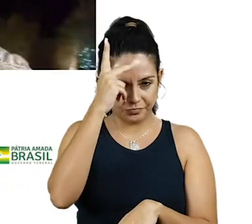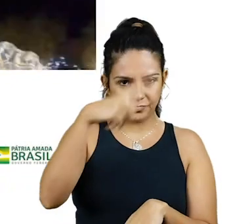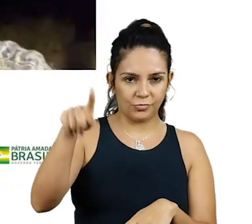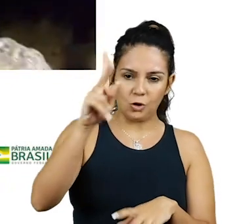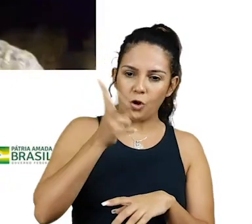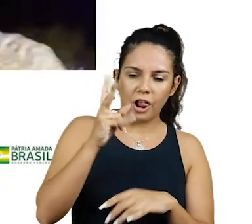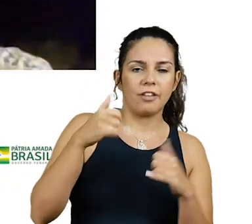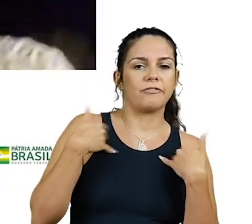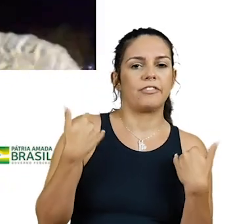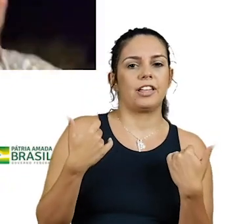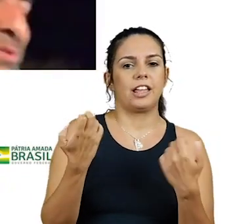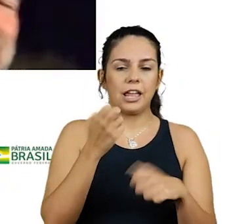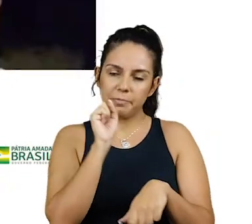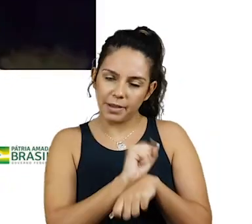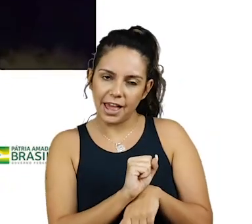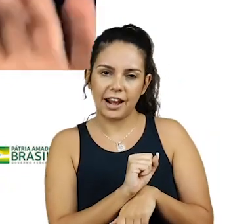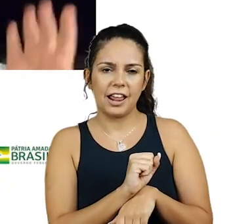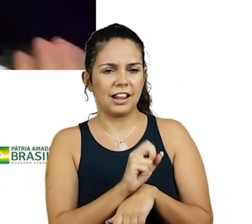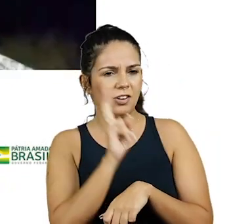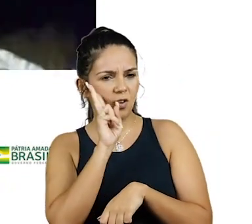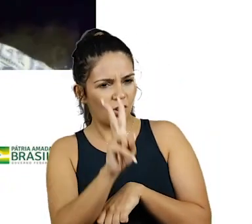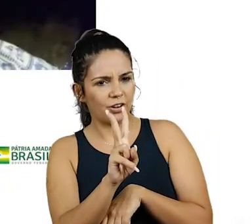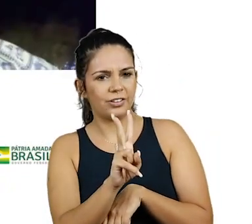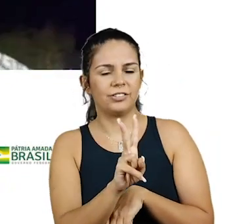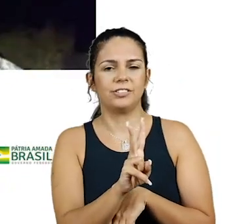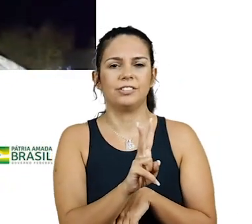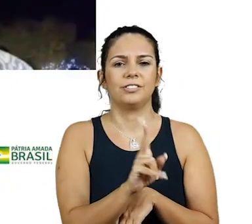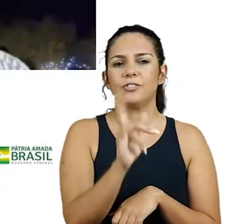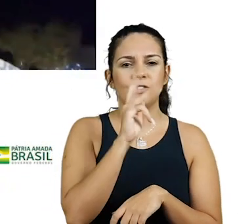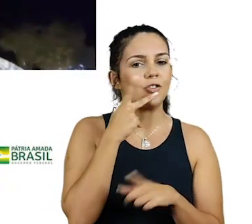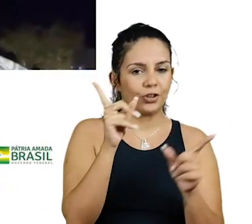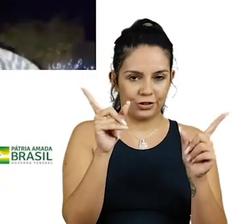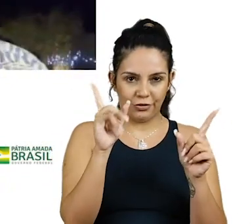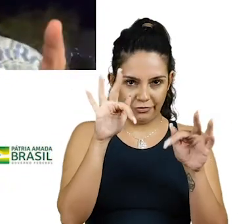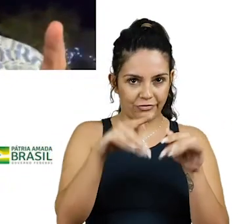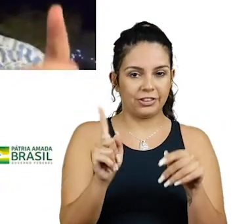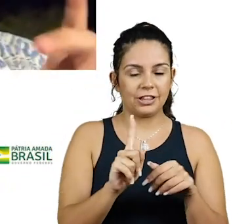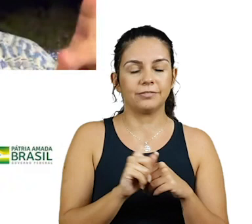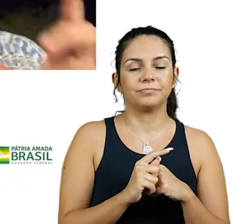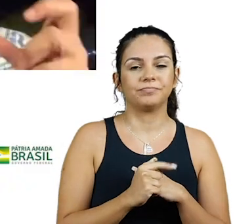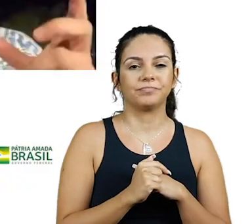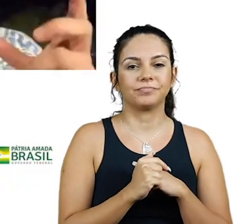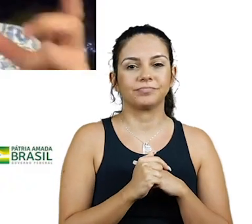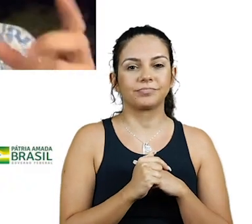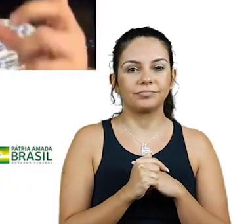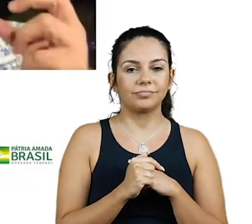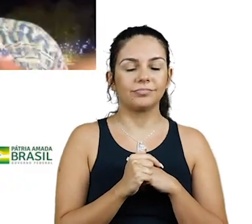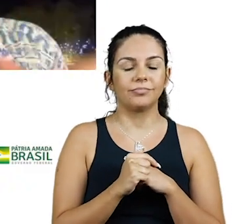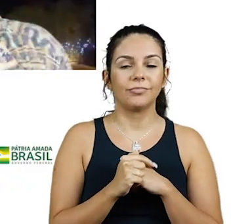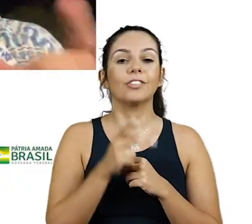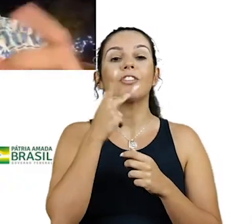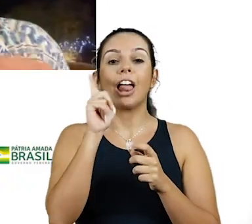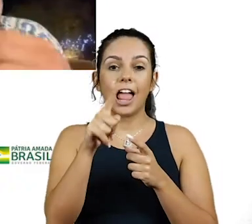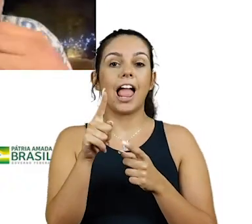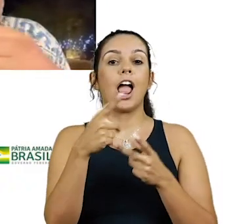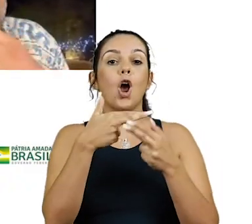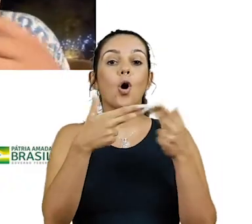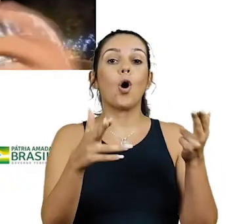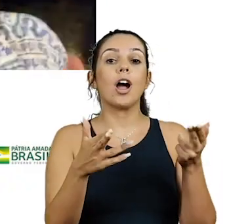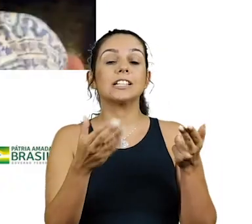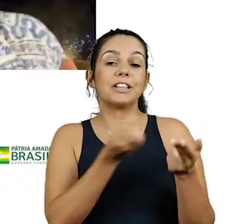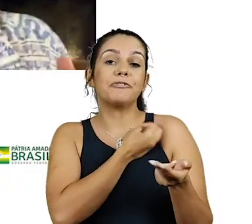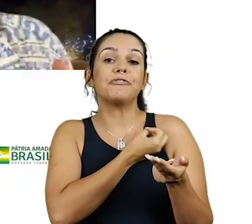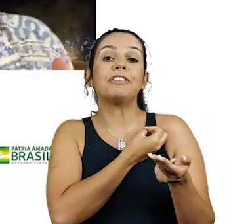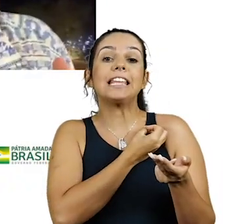continua a festa, mas ele quer parar, ele fica intrigado. Esse eu não vou contar o finalzinho não, justamente. Mas essas são situações possíveis, como eu disse, que